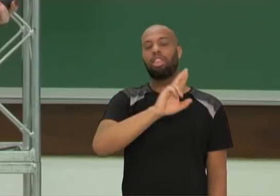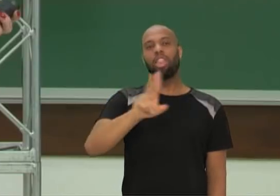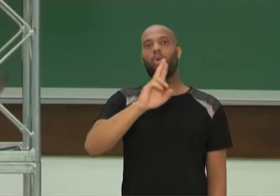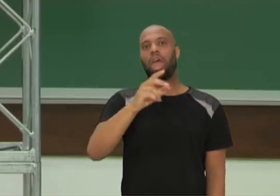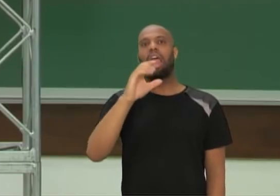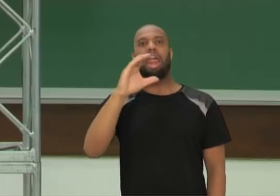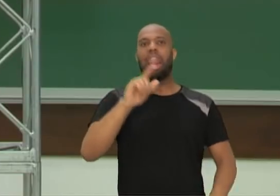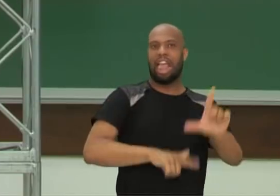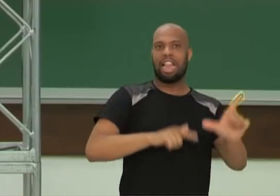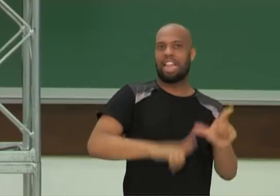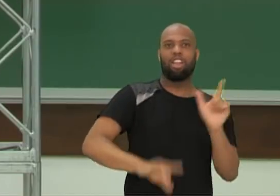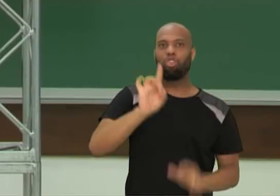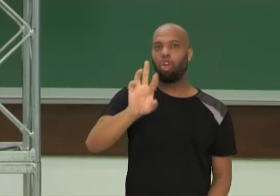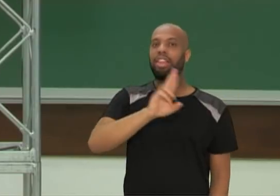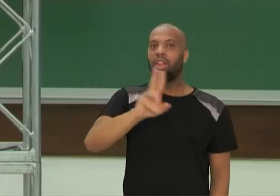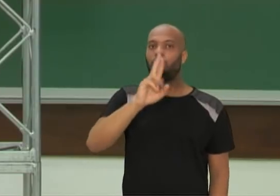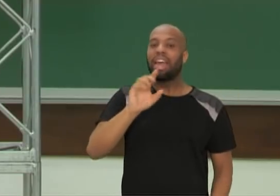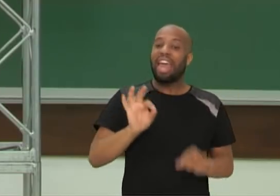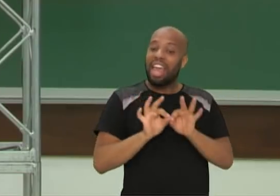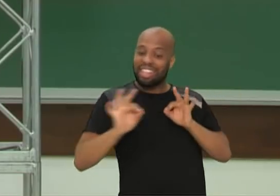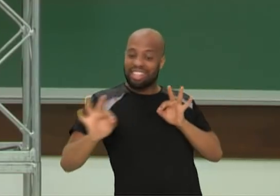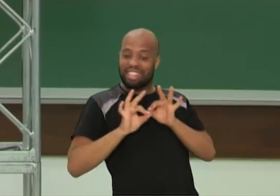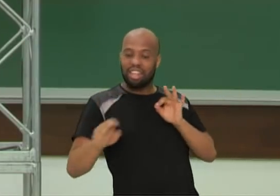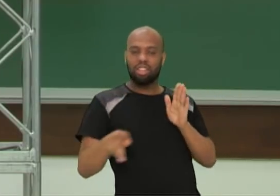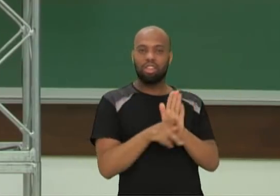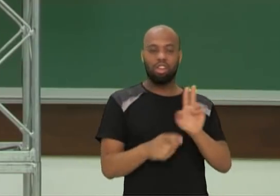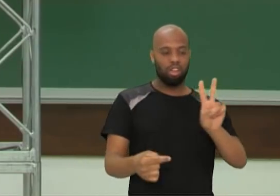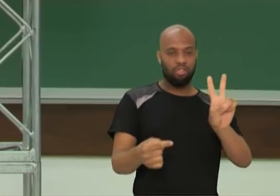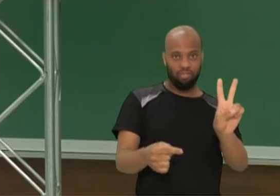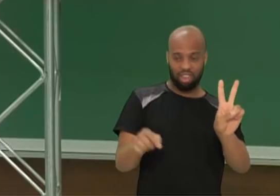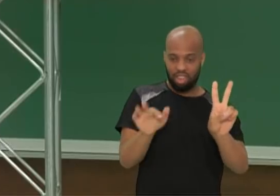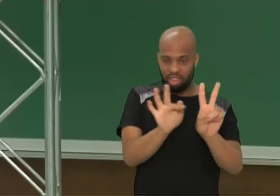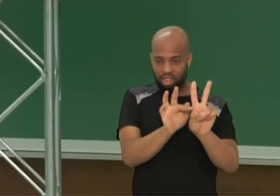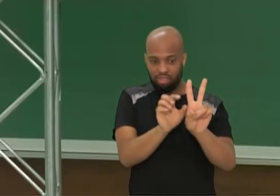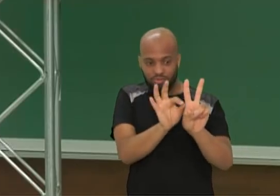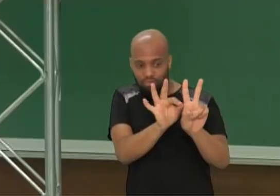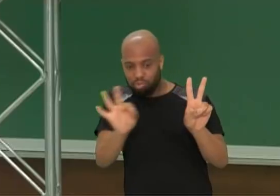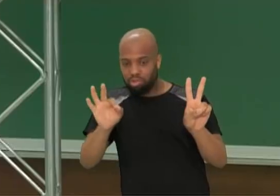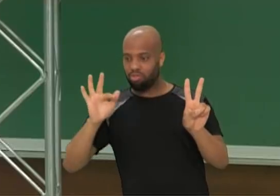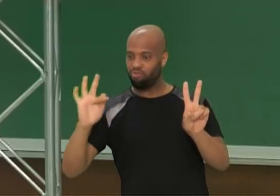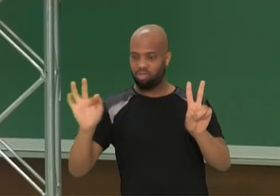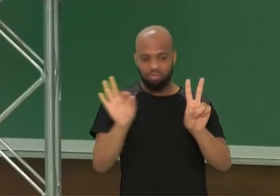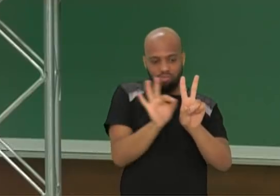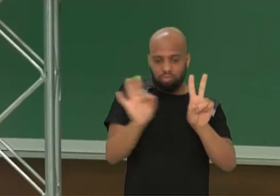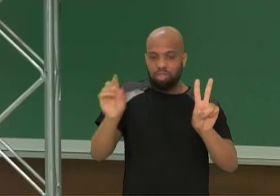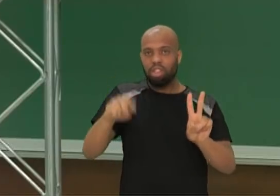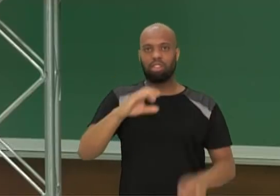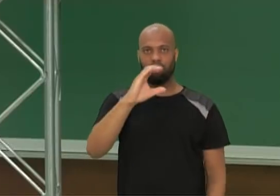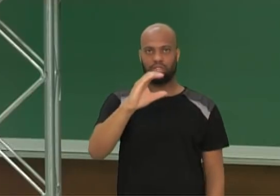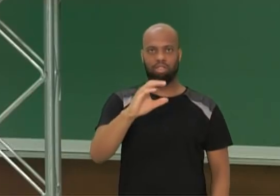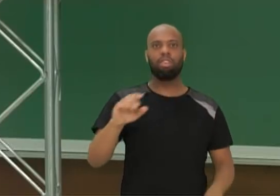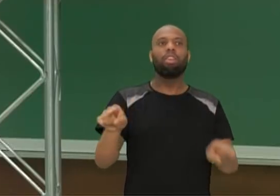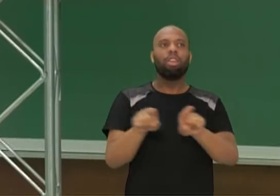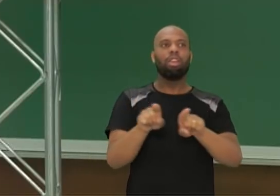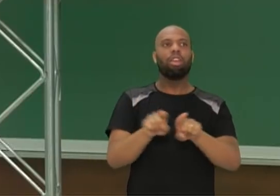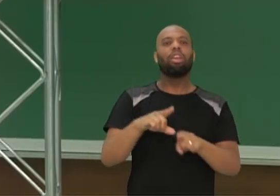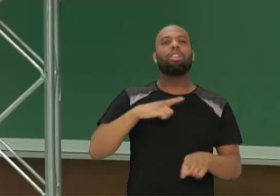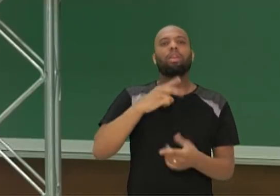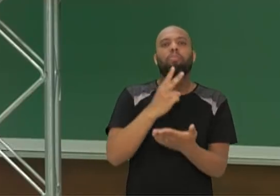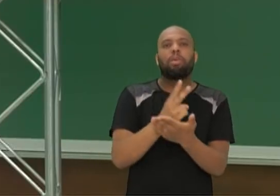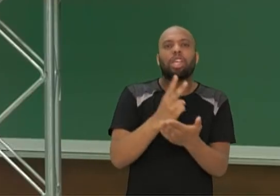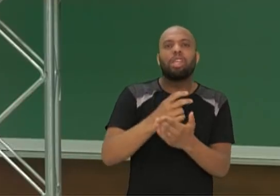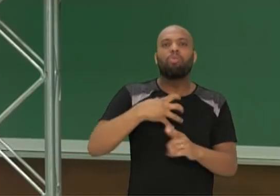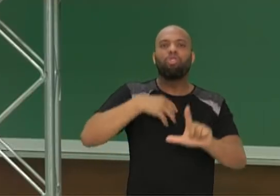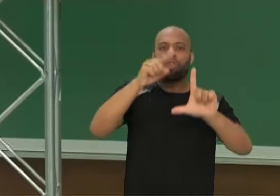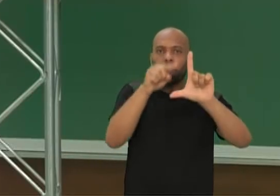letra do alfabeto, vai falar que é a distância do vértice até o foco, tá? Então a equação da parábola, seguindo a mesma equação